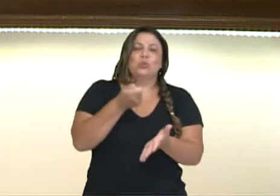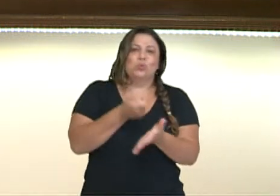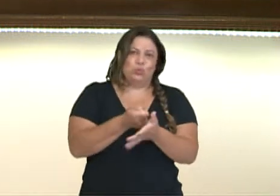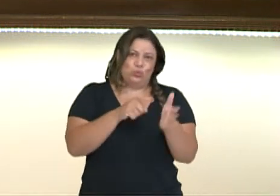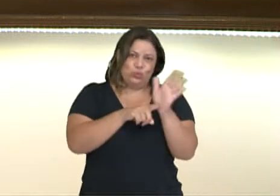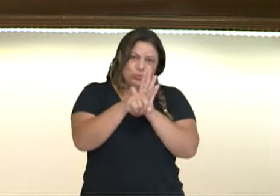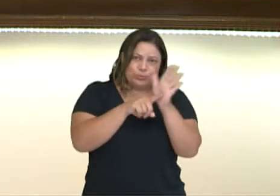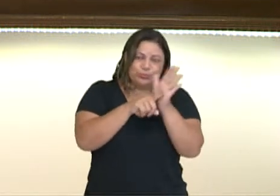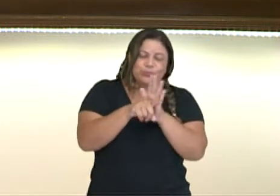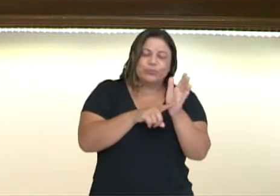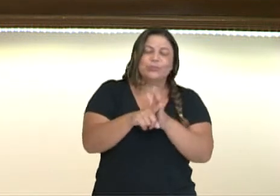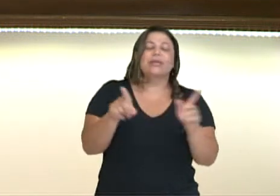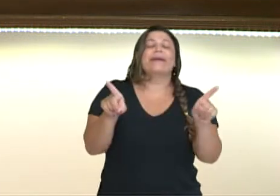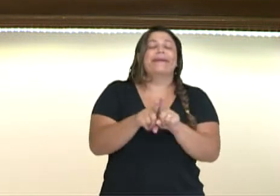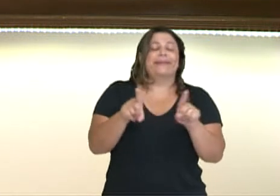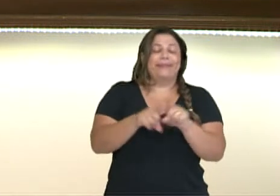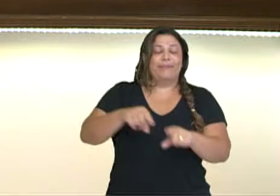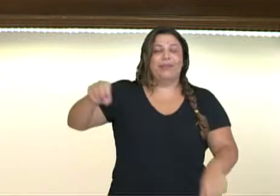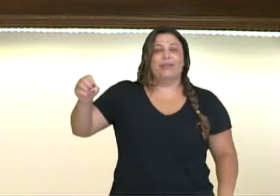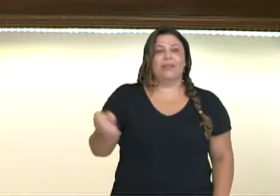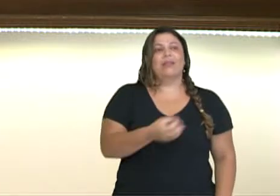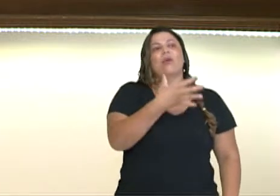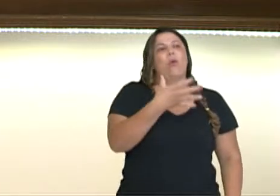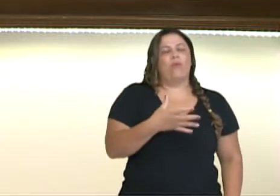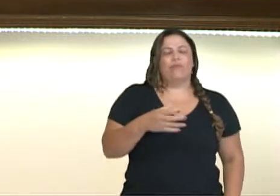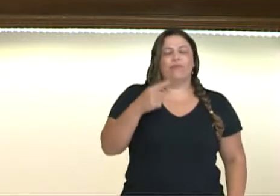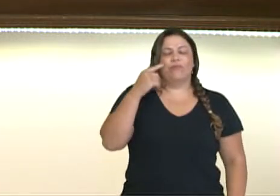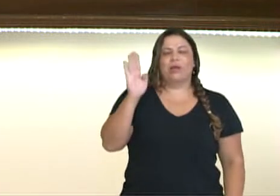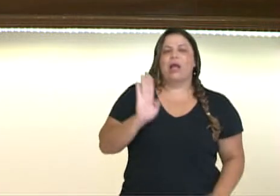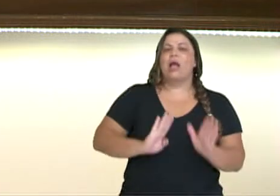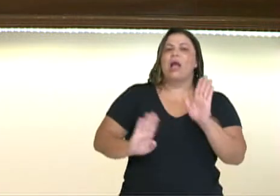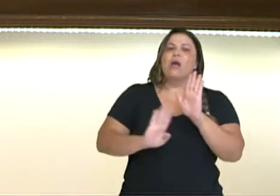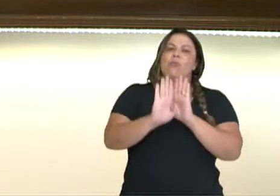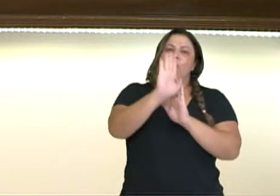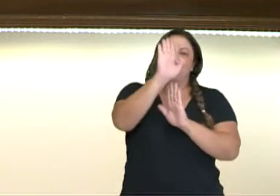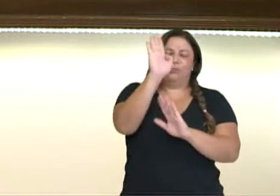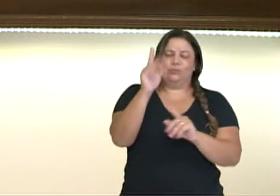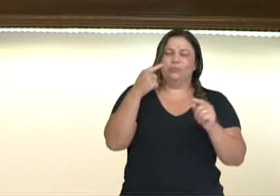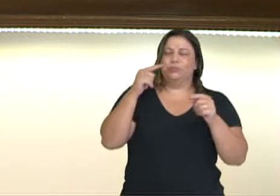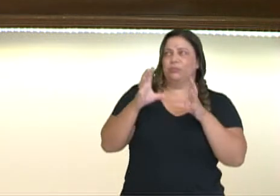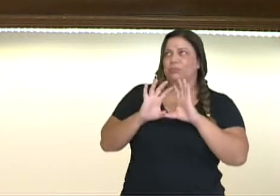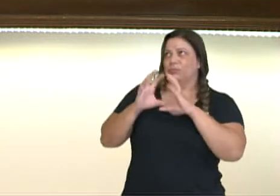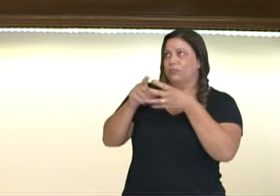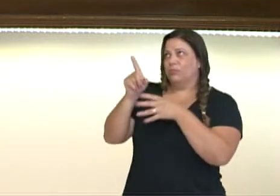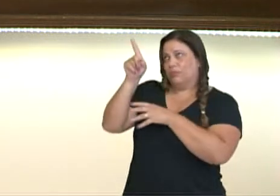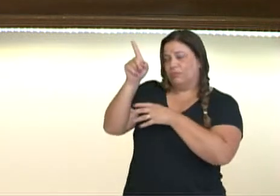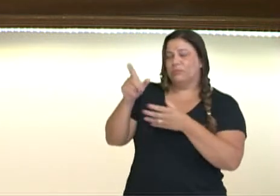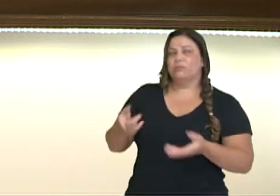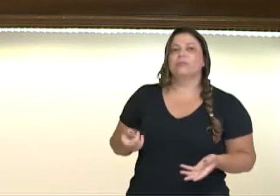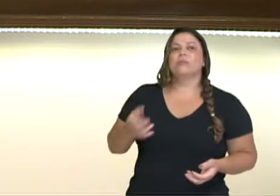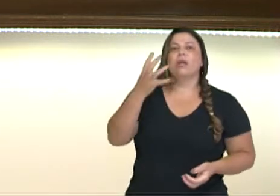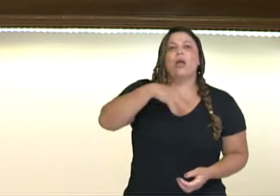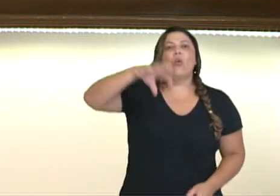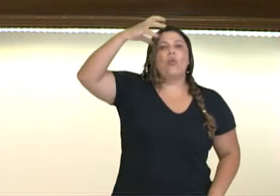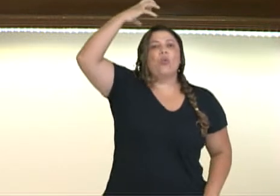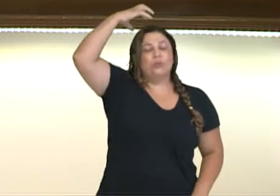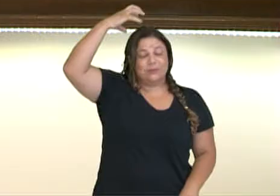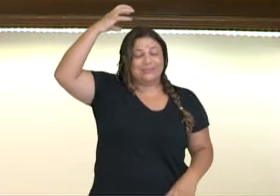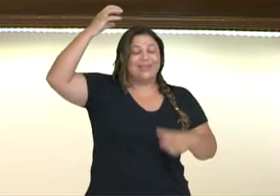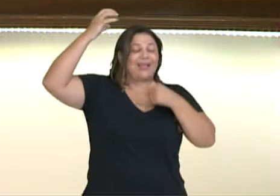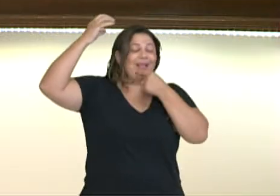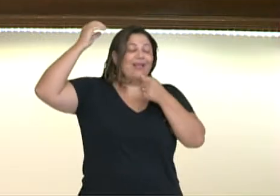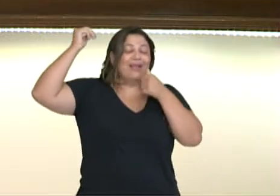eu falei, e a nova classe chamada burguesia. Então, os reis e rainhas, eles estavam